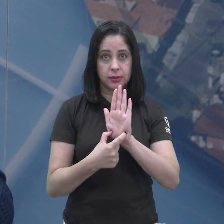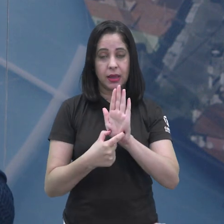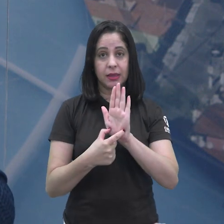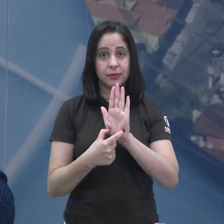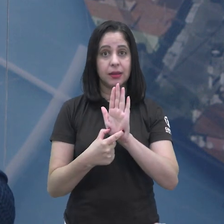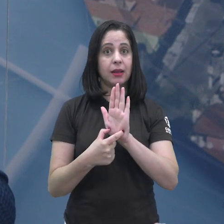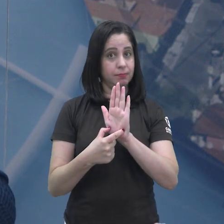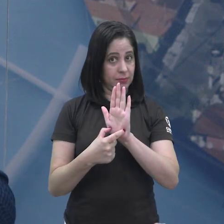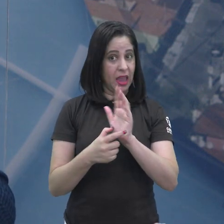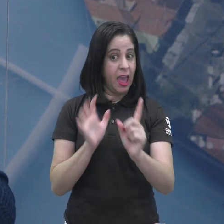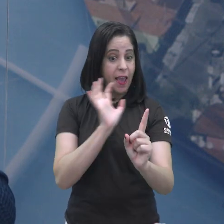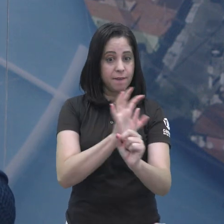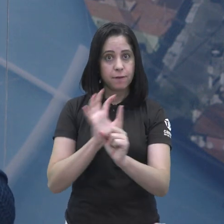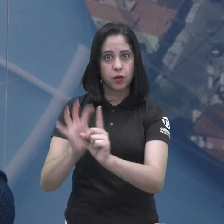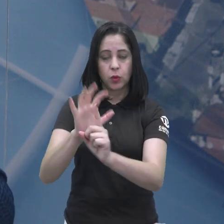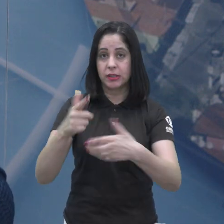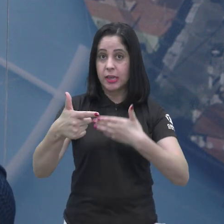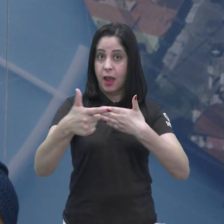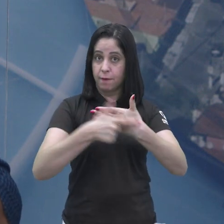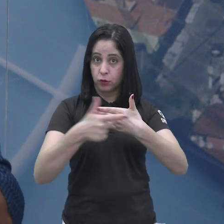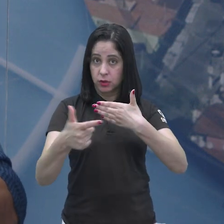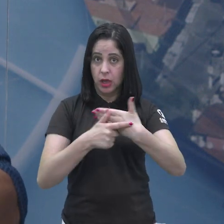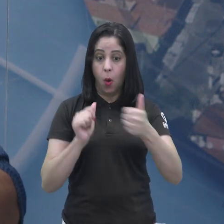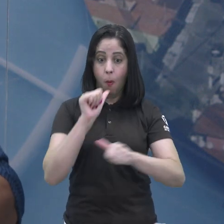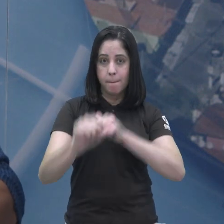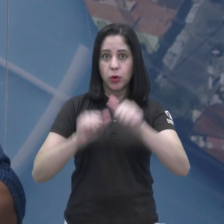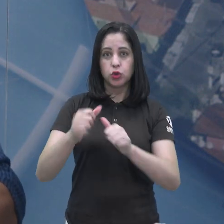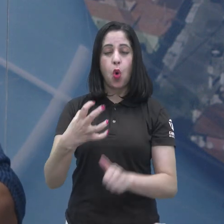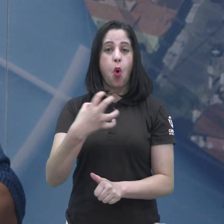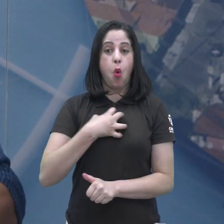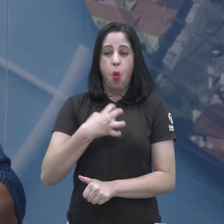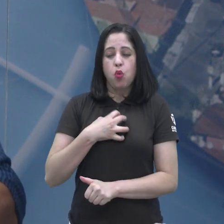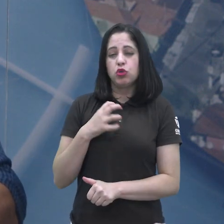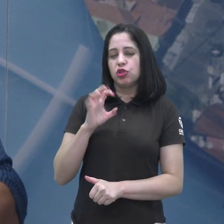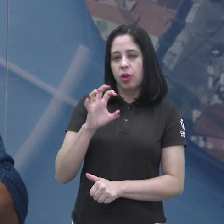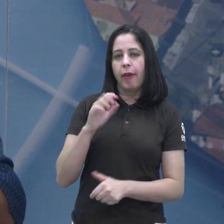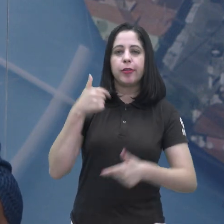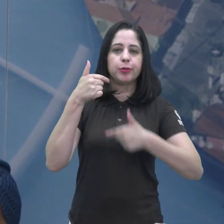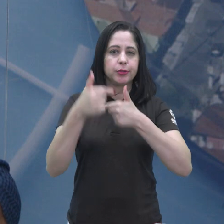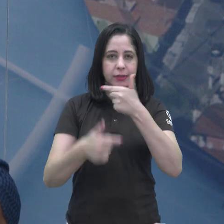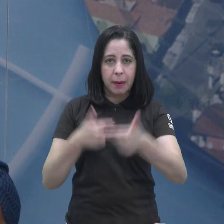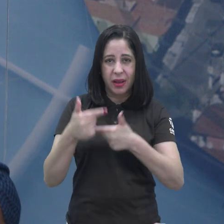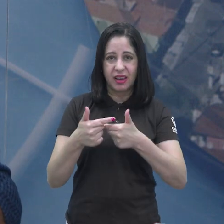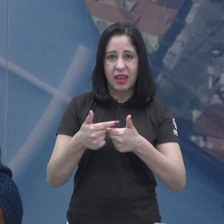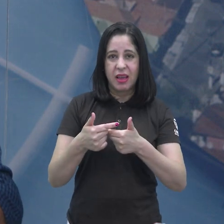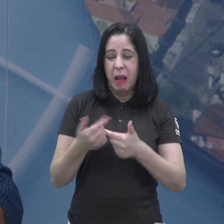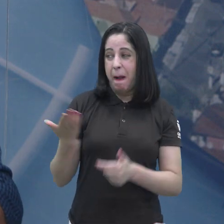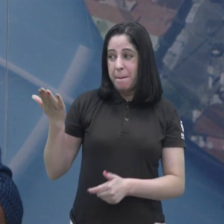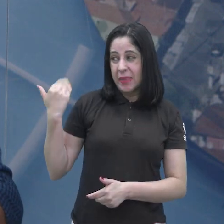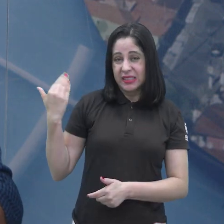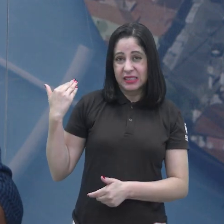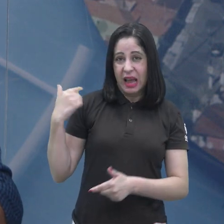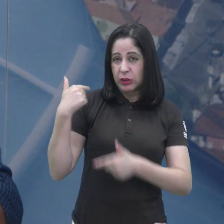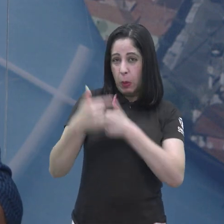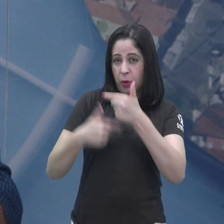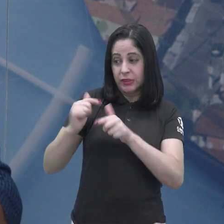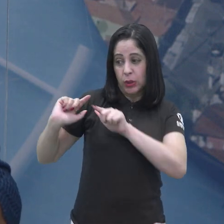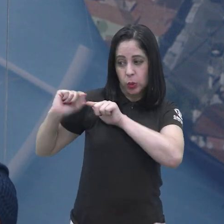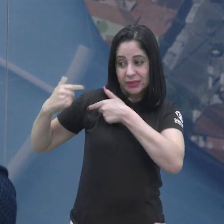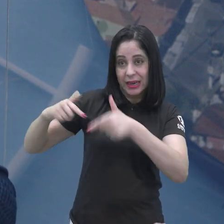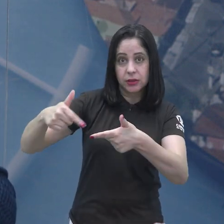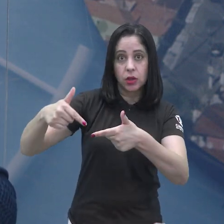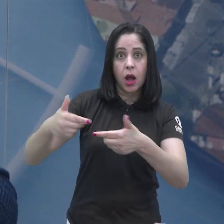redefinindo funções e desafiando os modelos tradicionais de emprego. Profissões que antes pareciam